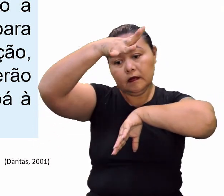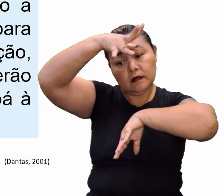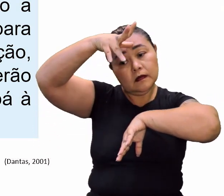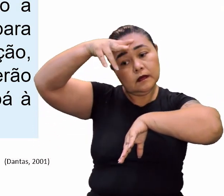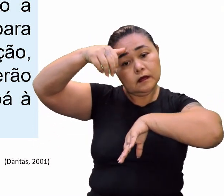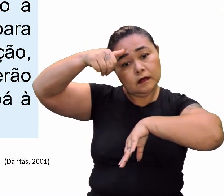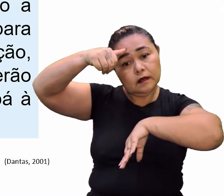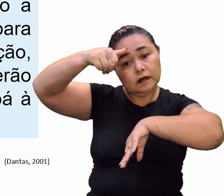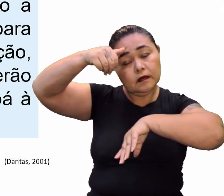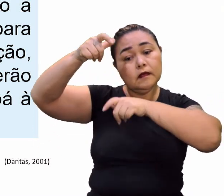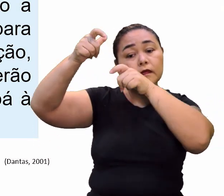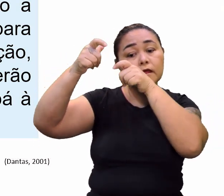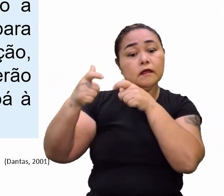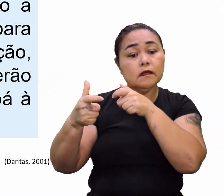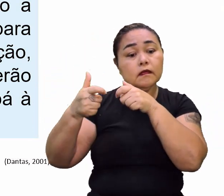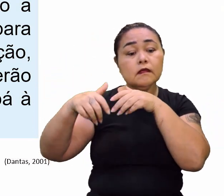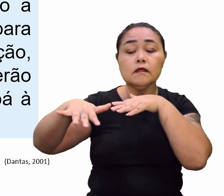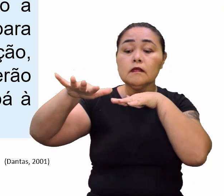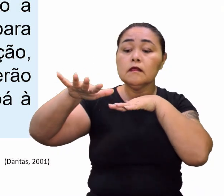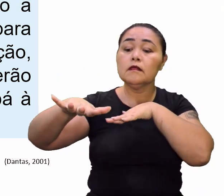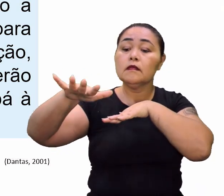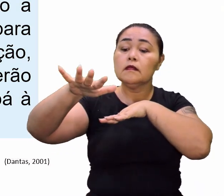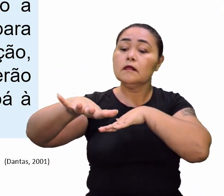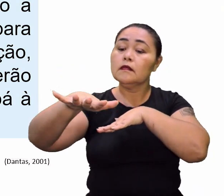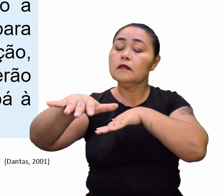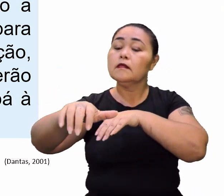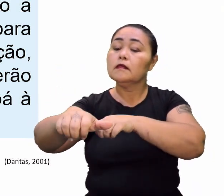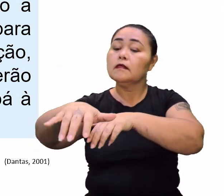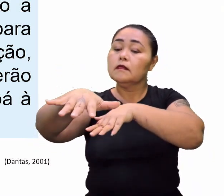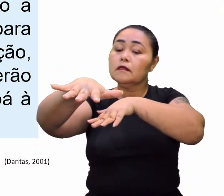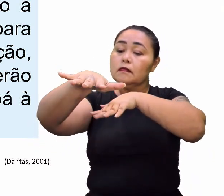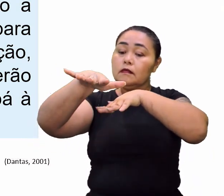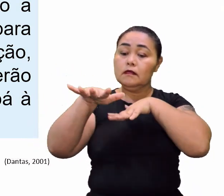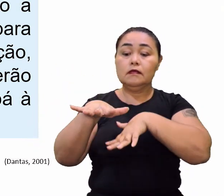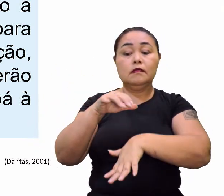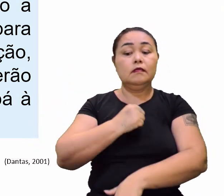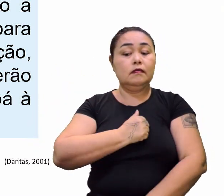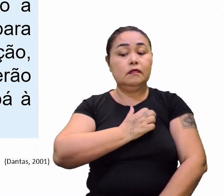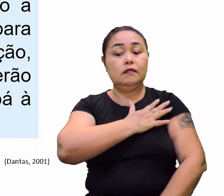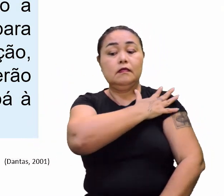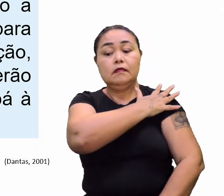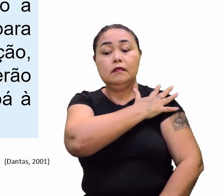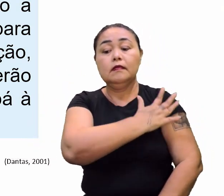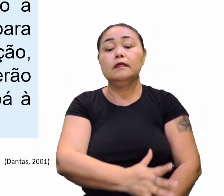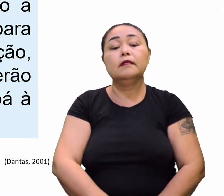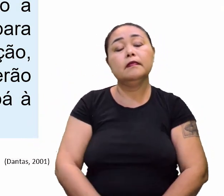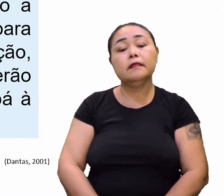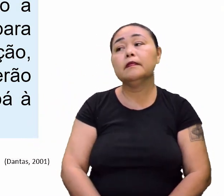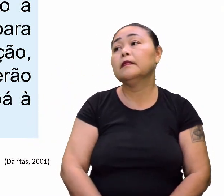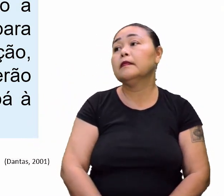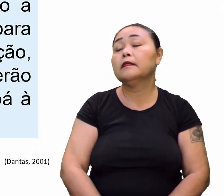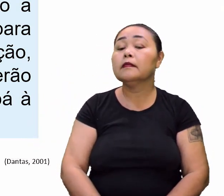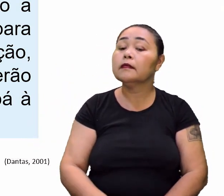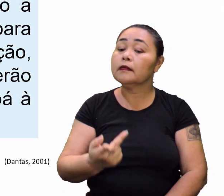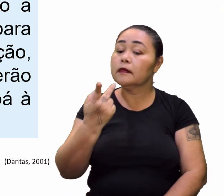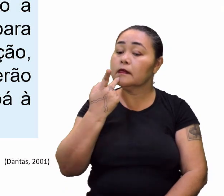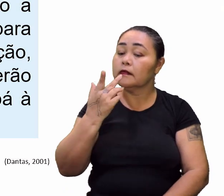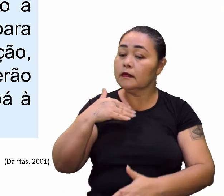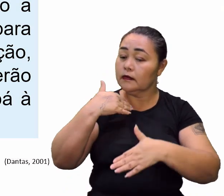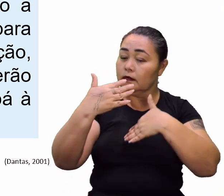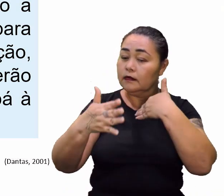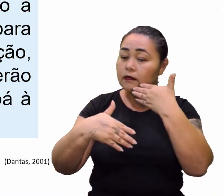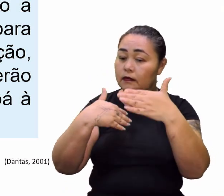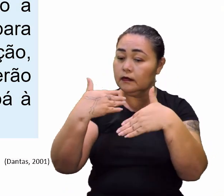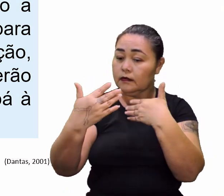Mato Grosso, onde estava assentada uma companhia do Exército. A gente está falando sobre o